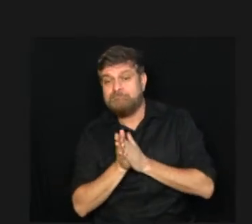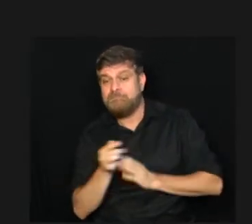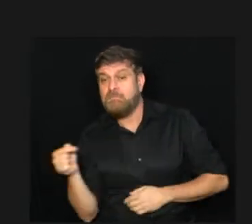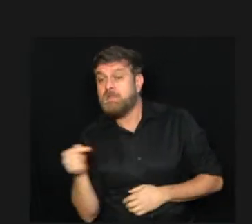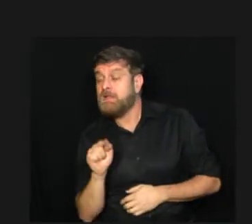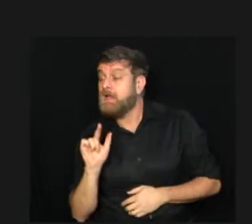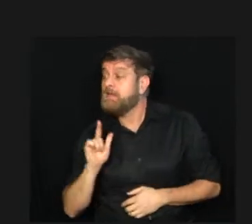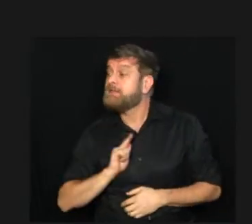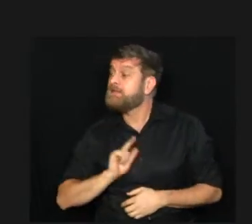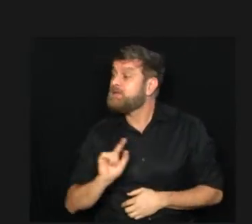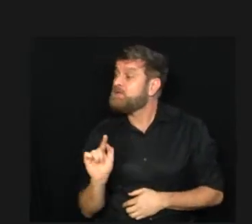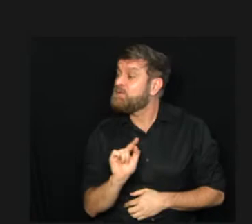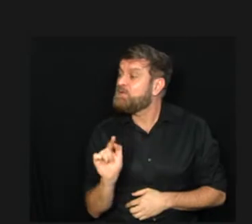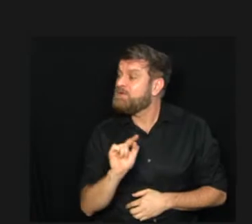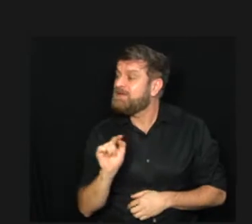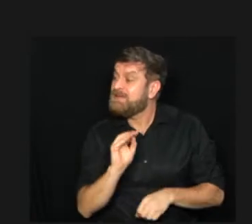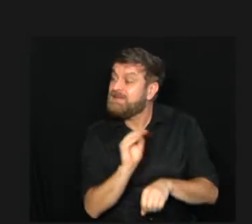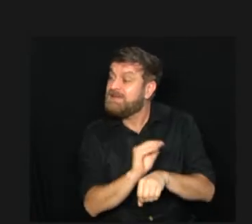para aquela região. Valeu?